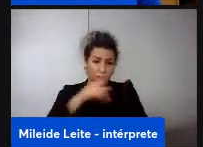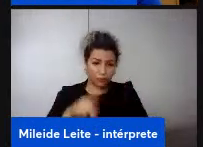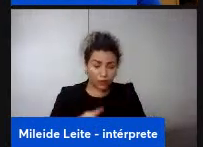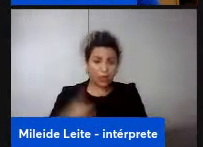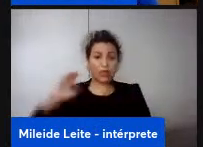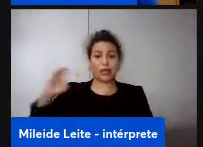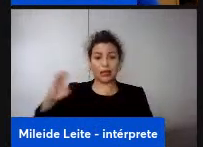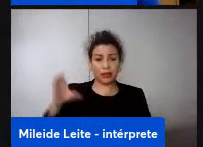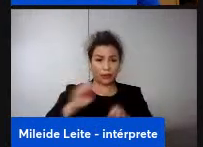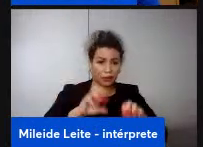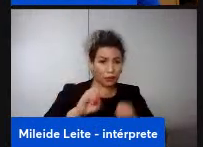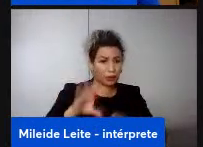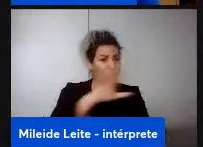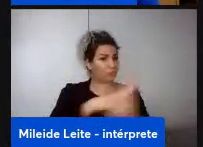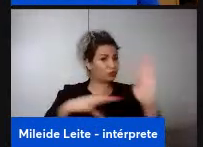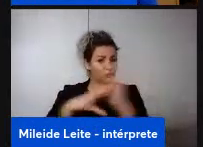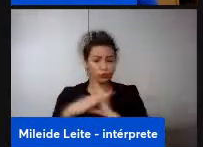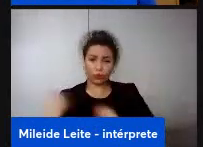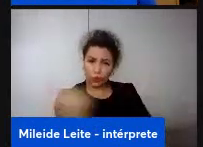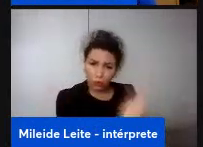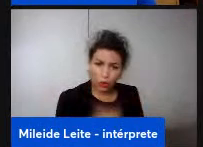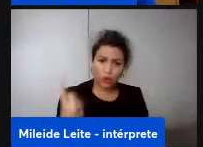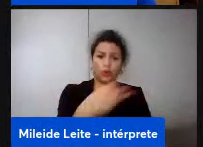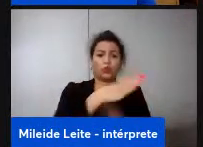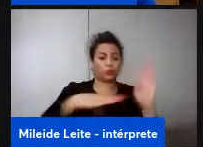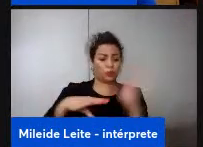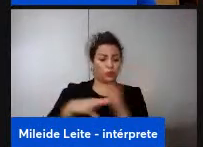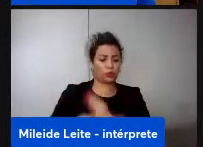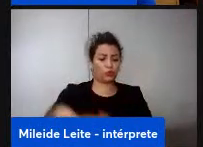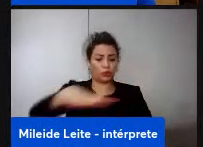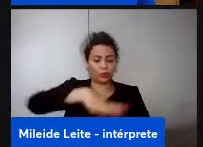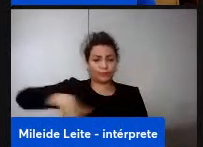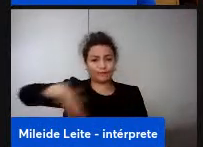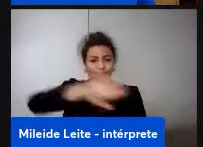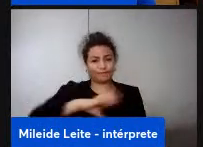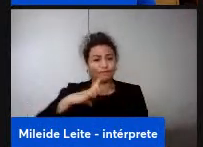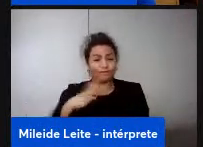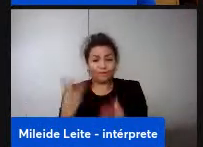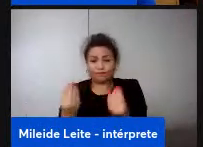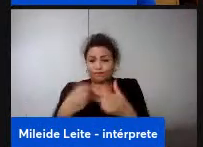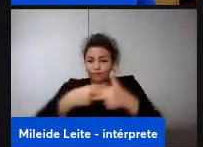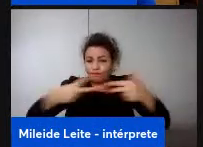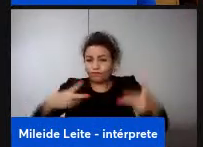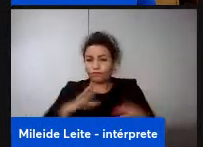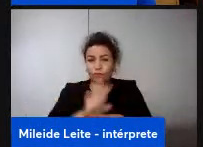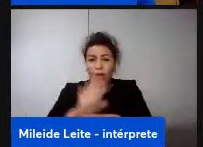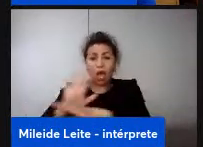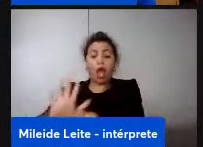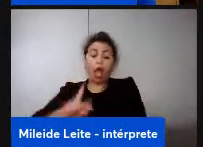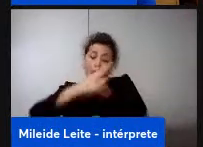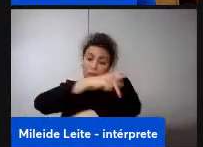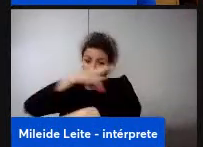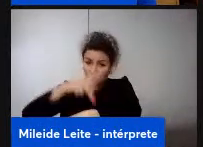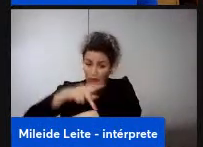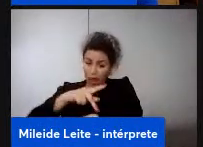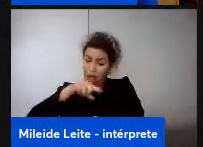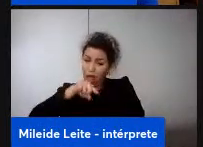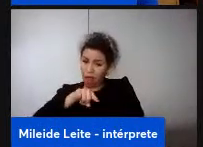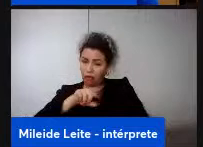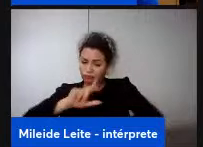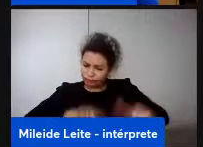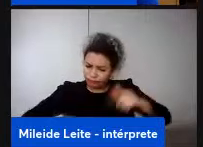da educação é de todos nós, de todas as áreas, tem muito a contribuir, e a pedagogia, por ela